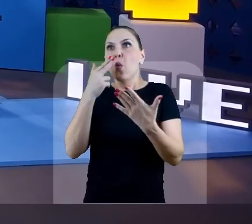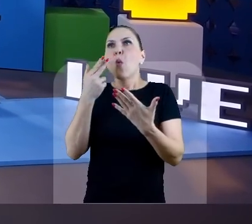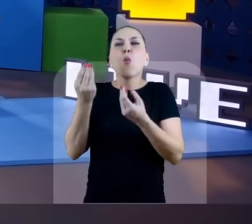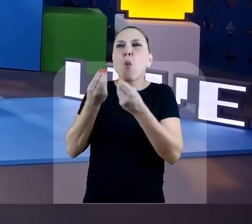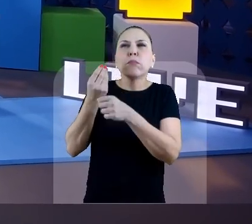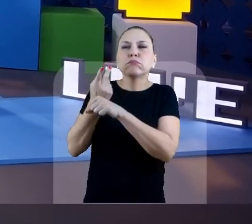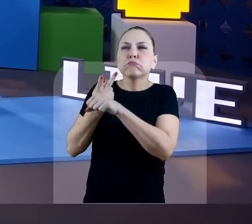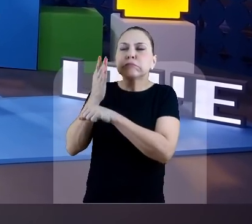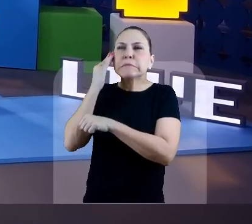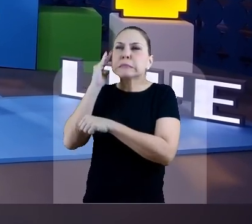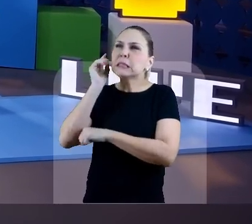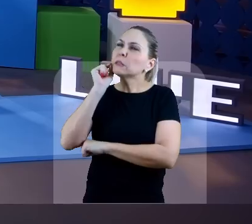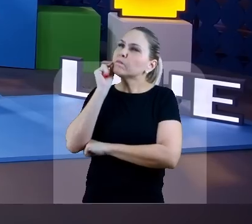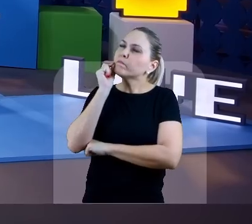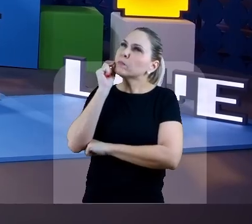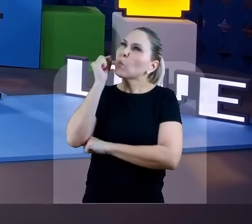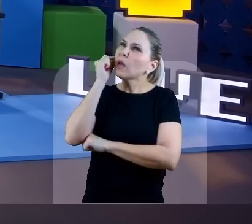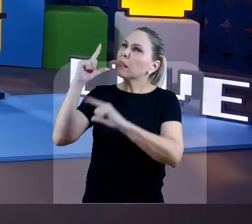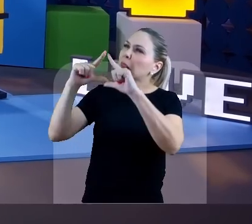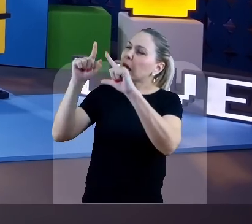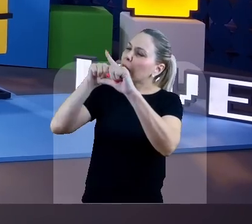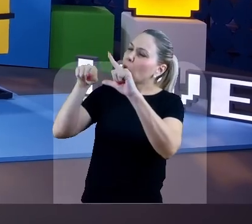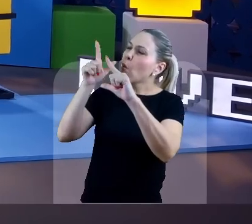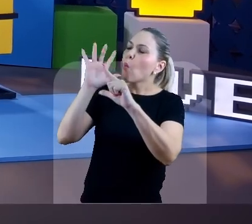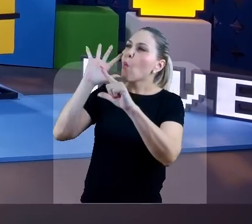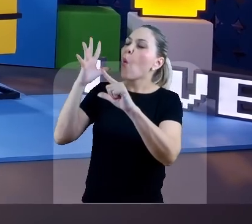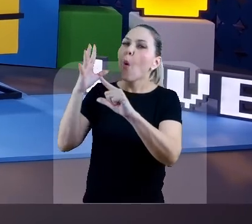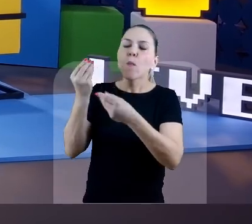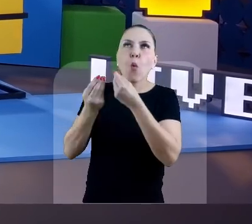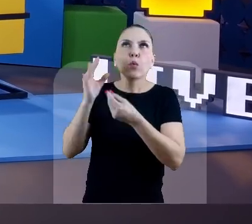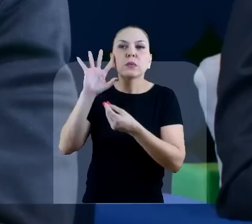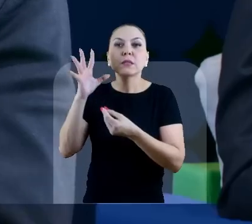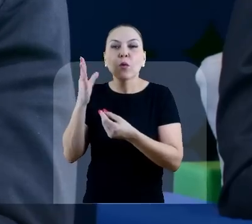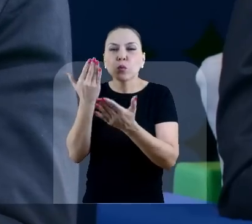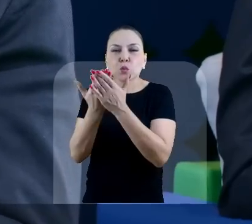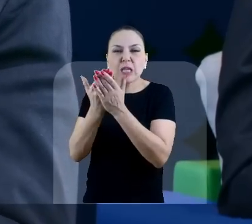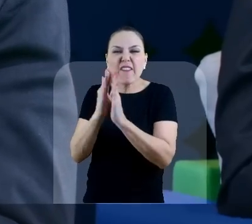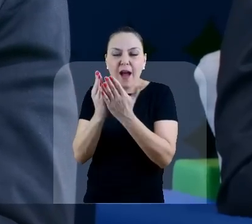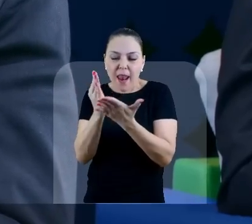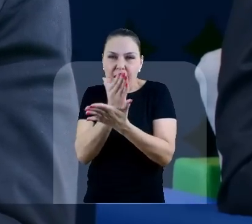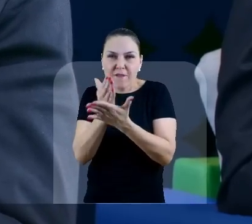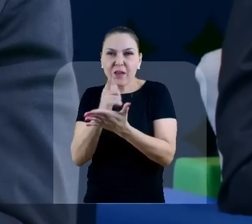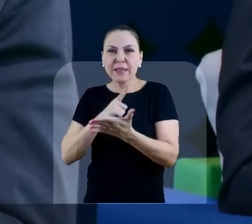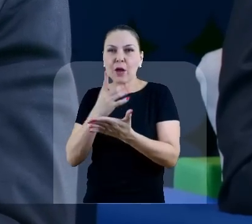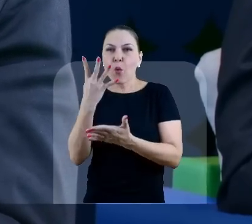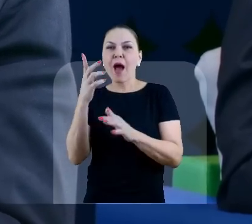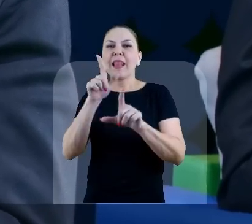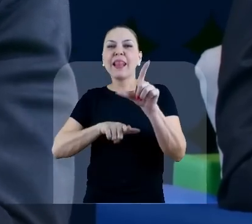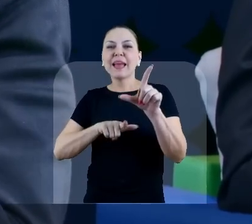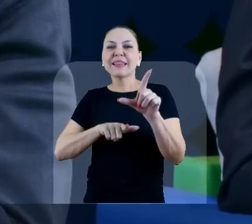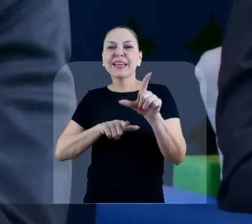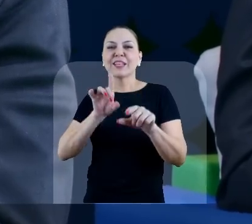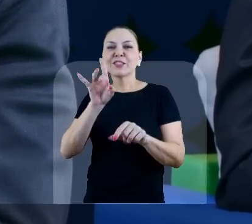procurava saber como aquela forma apareceu, com a apotema de um triângulo, etc. Como apareceu aquilo. Estudei um livrinho que tem 4